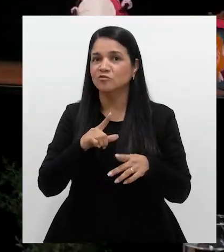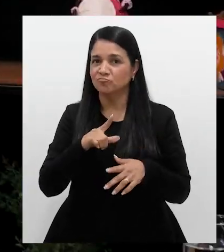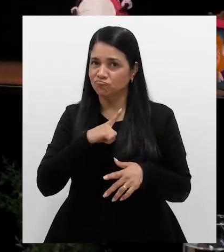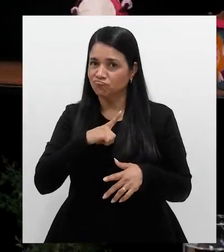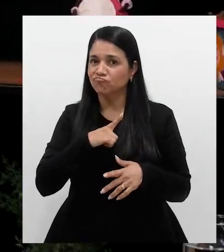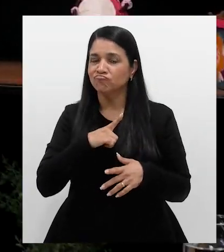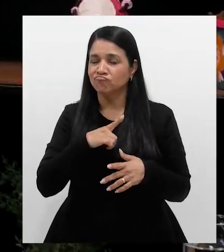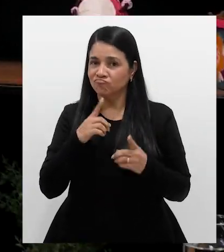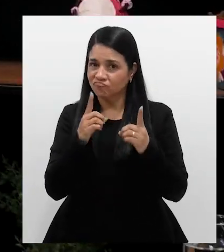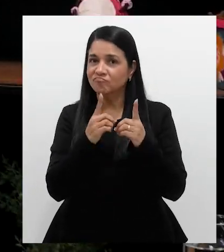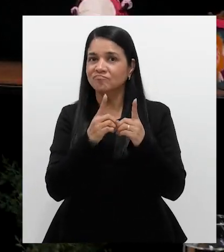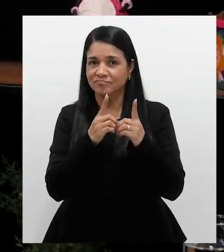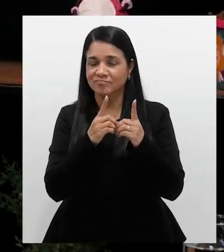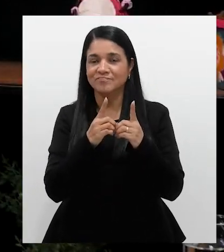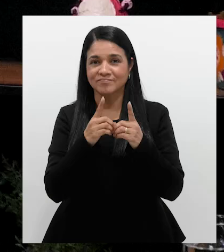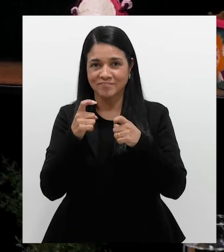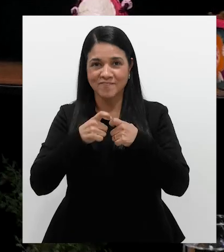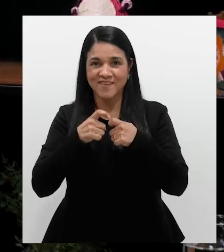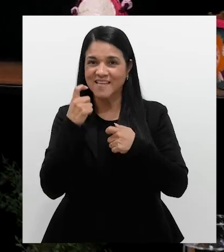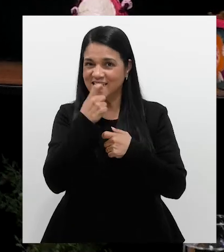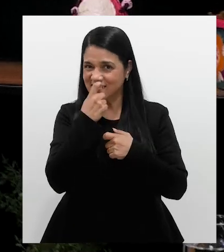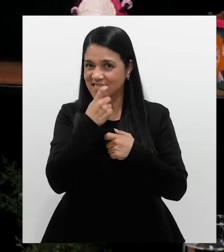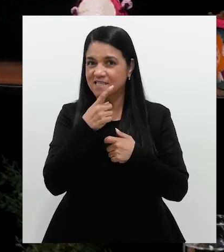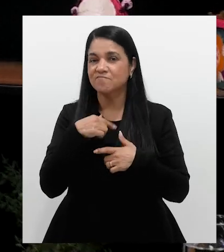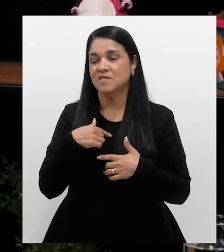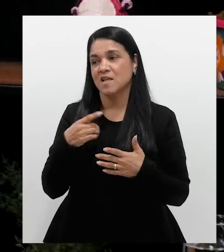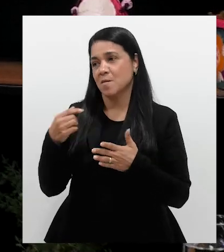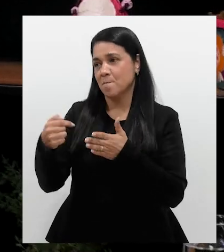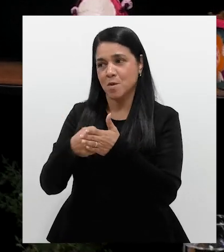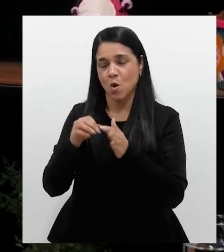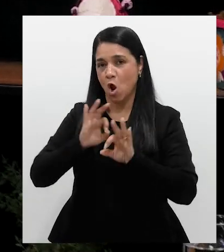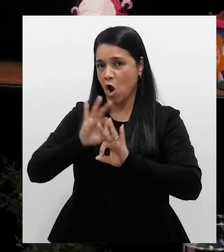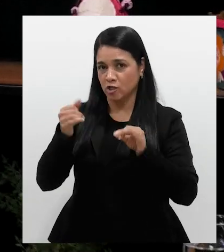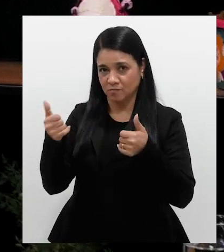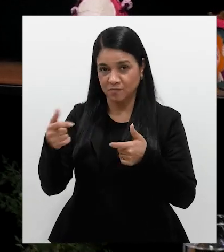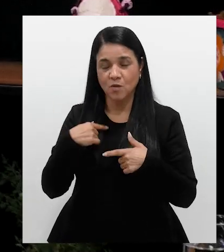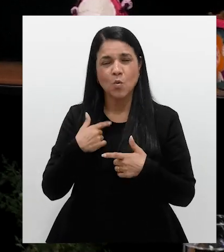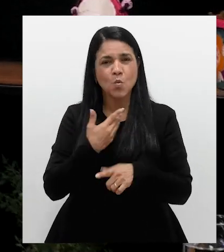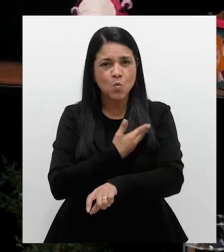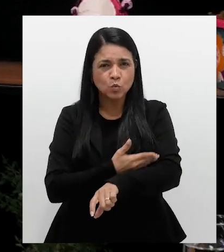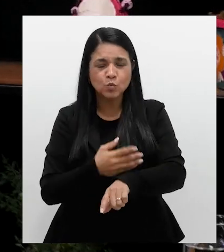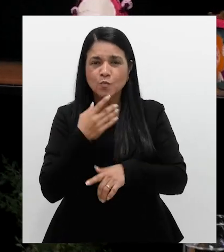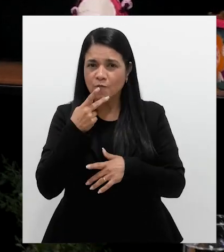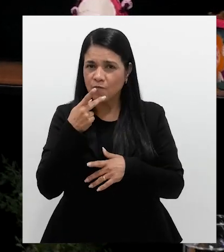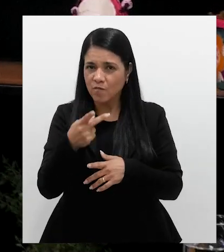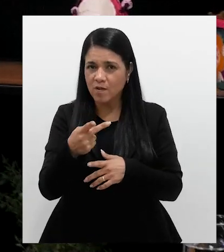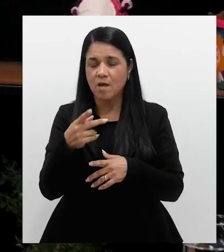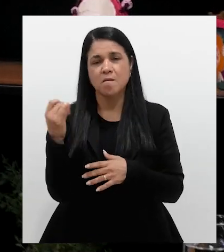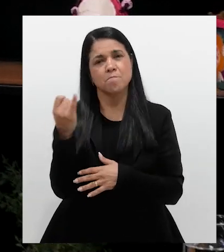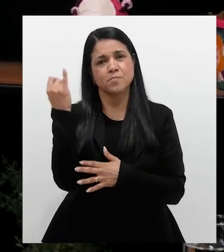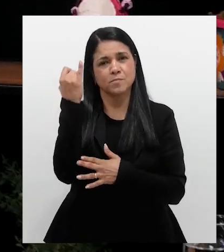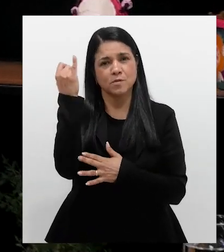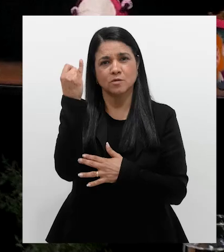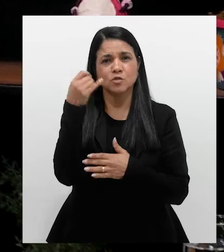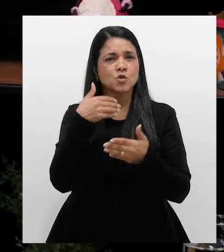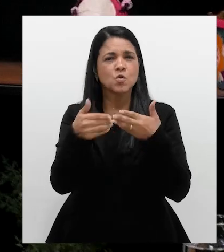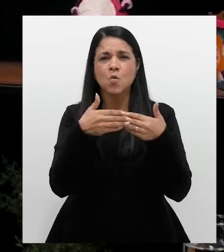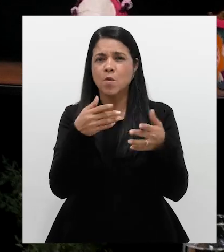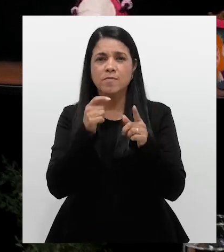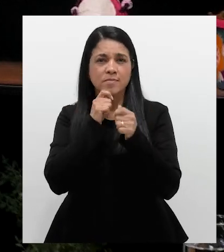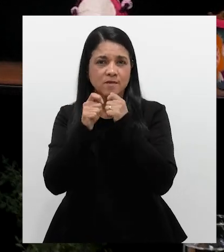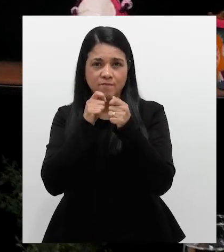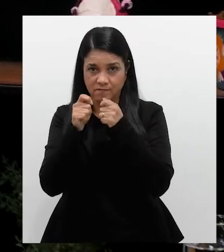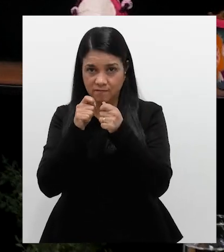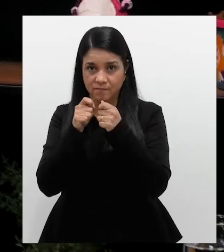é excelente, Vicente, porque assim, eu sempre costumo reforçar e acho importante falar isso em qualquer